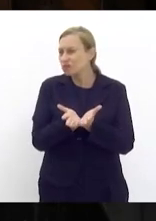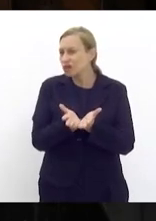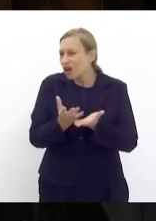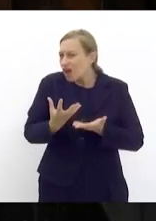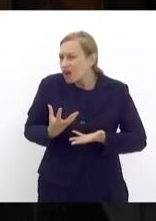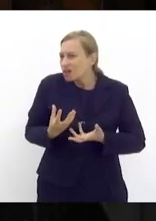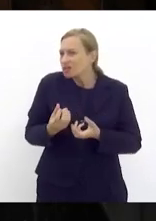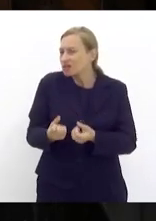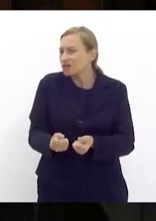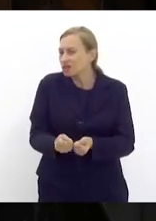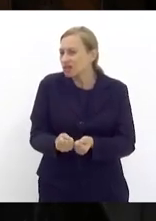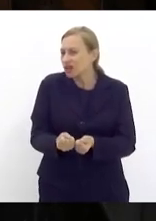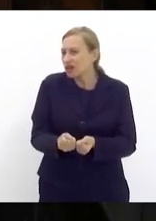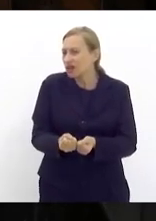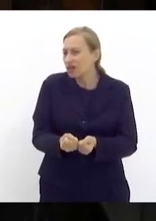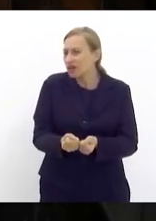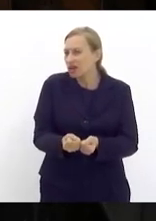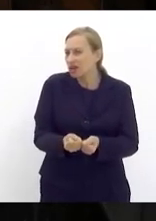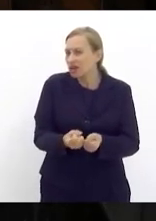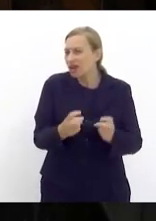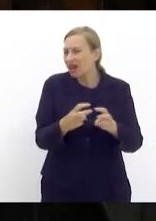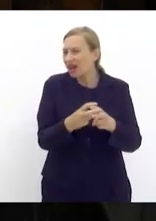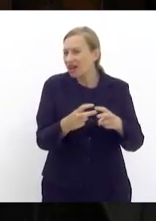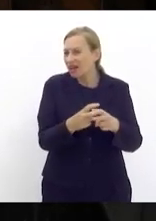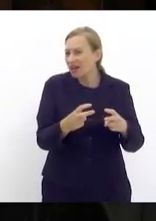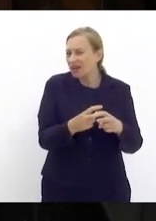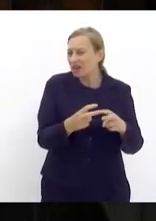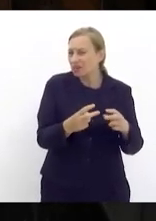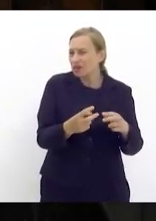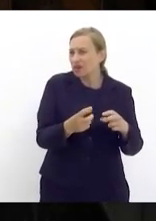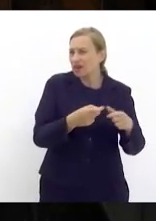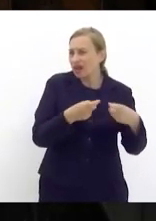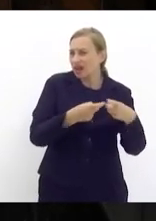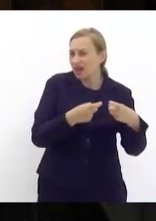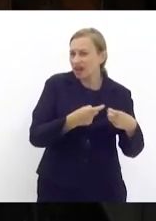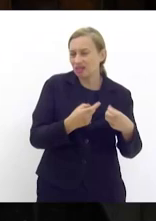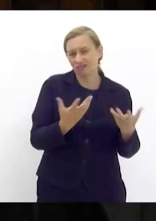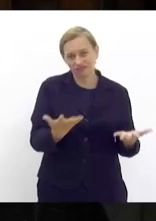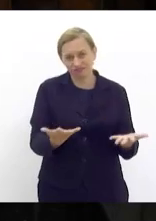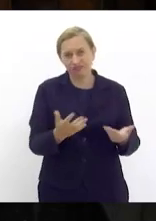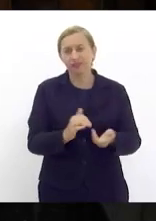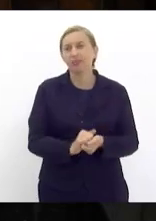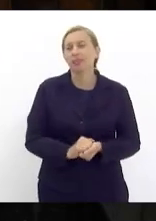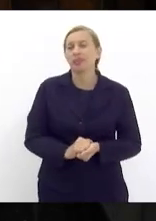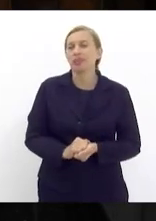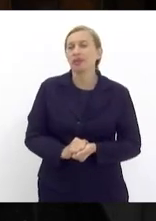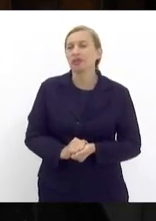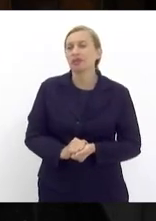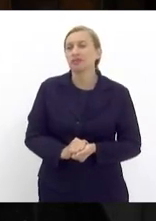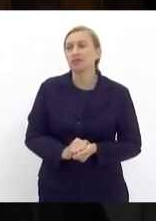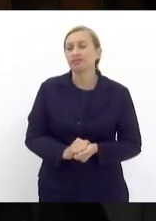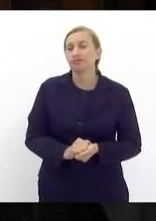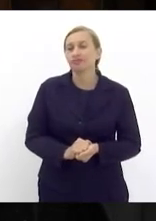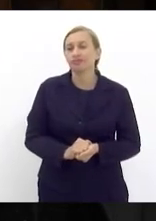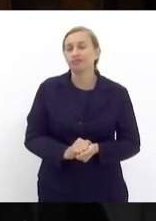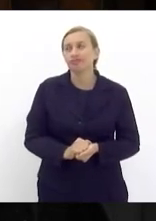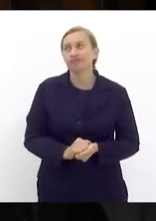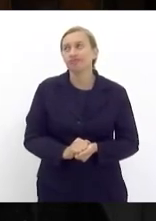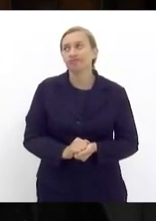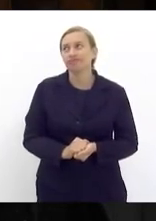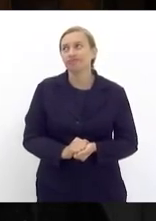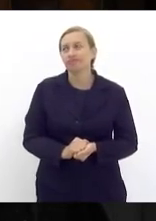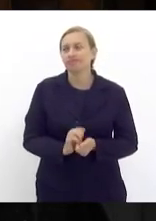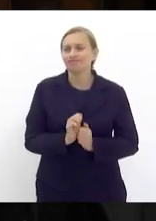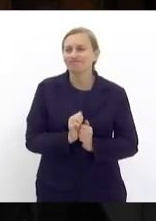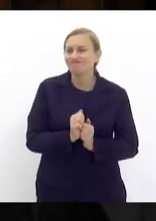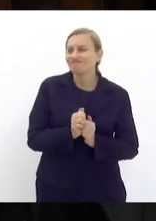acolher a tragédia da guerra. E a gente está